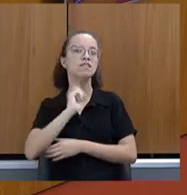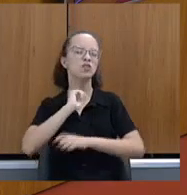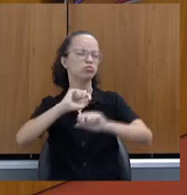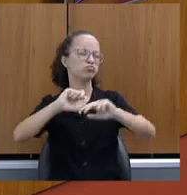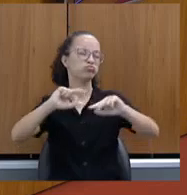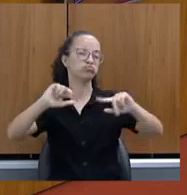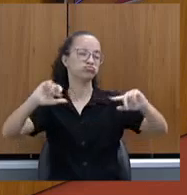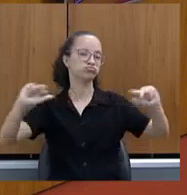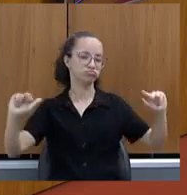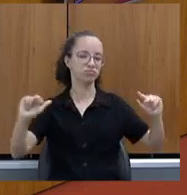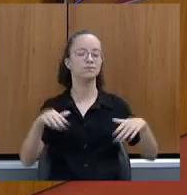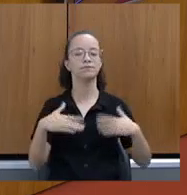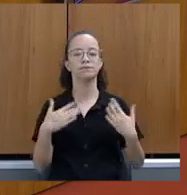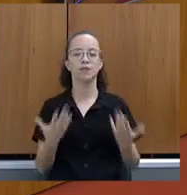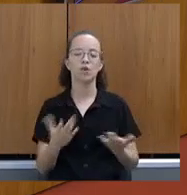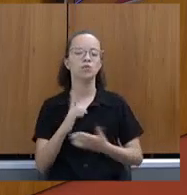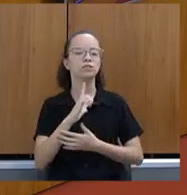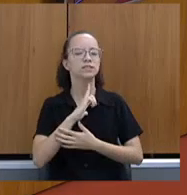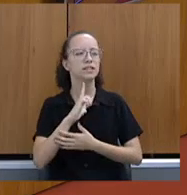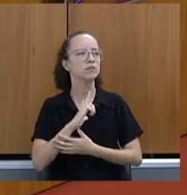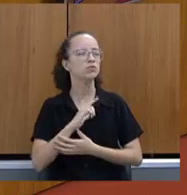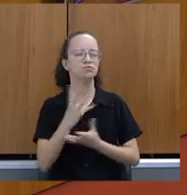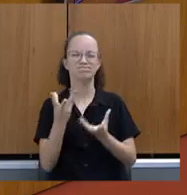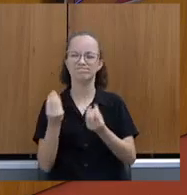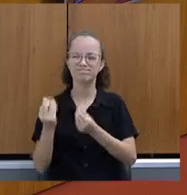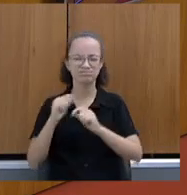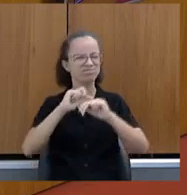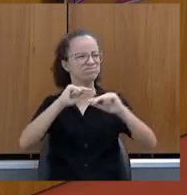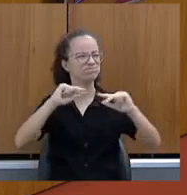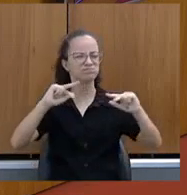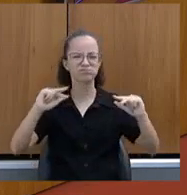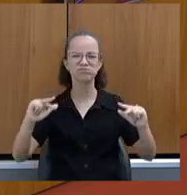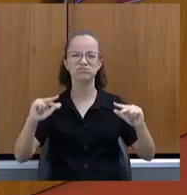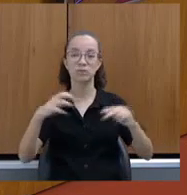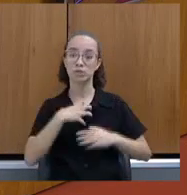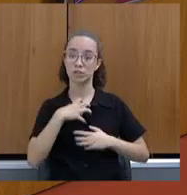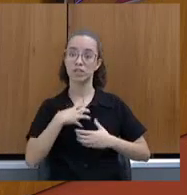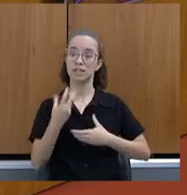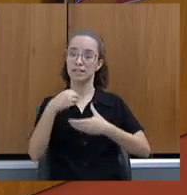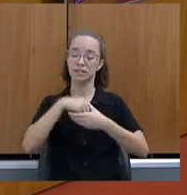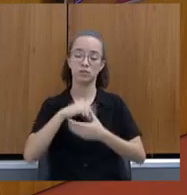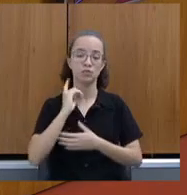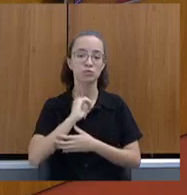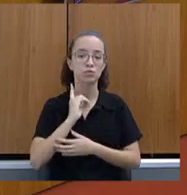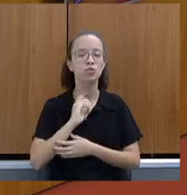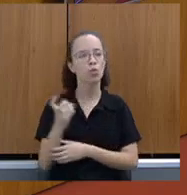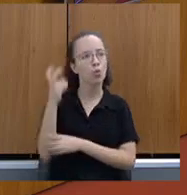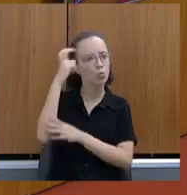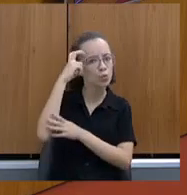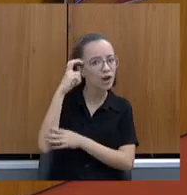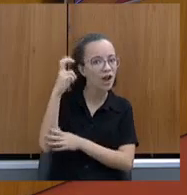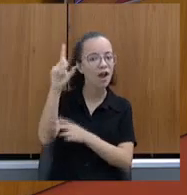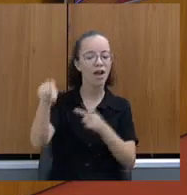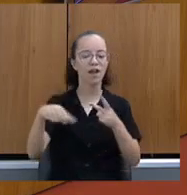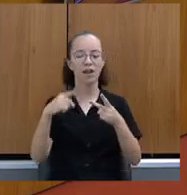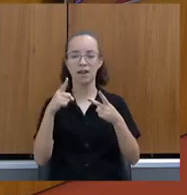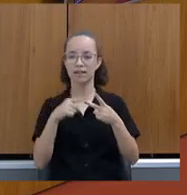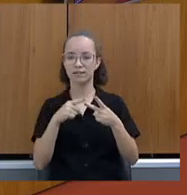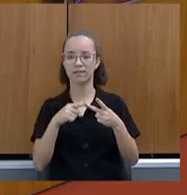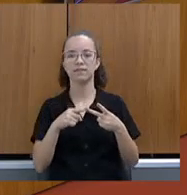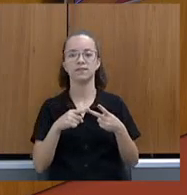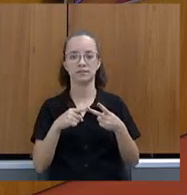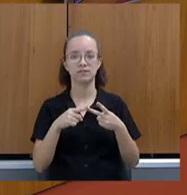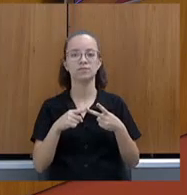uma diversificação é uma diversidade muito grande em Minas Gerais em termos culturais né em termos também